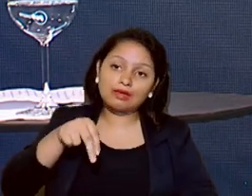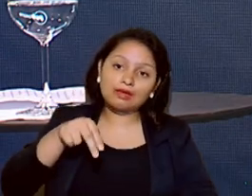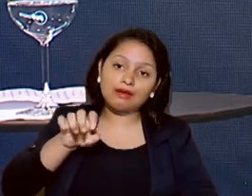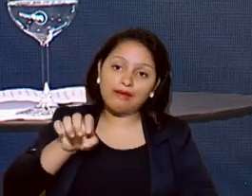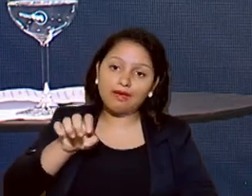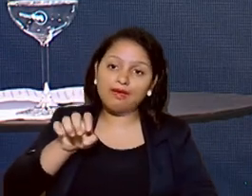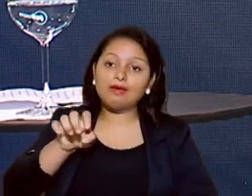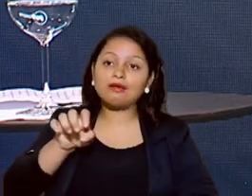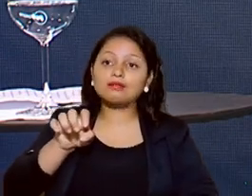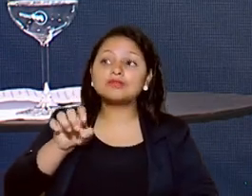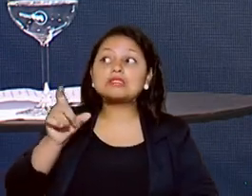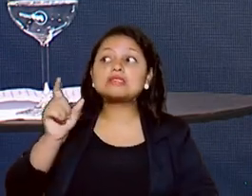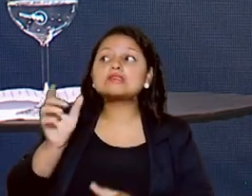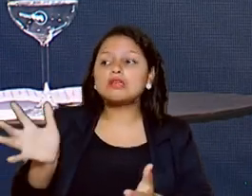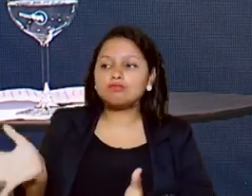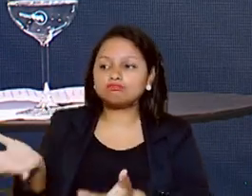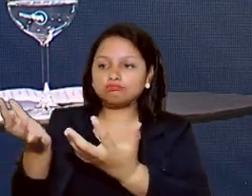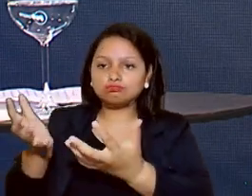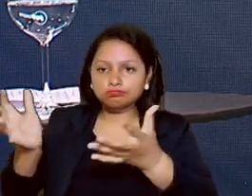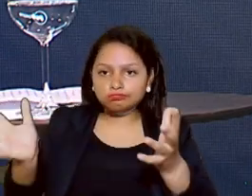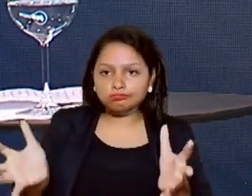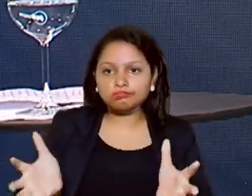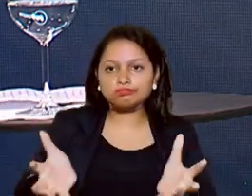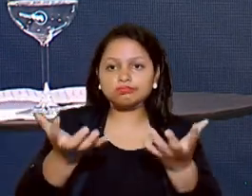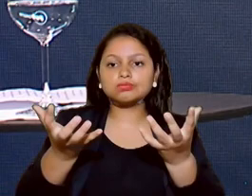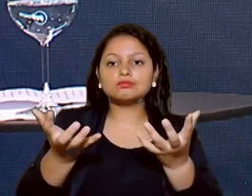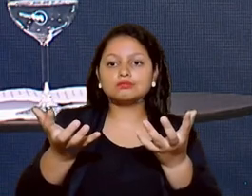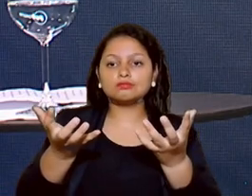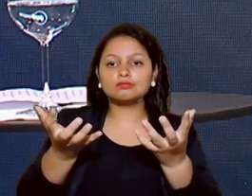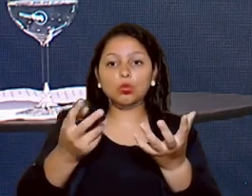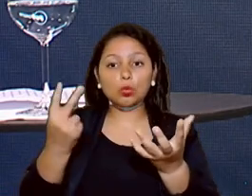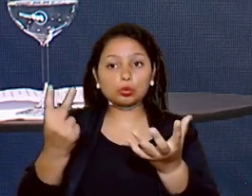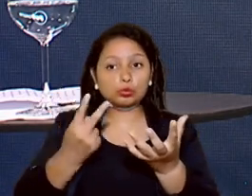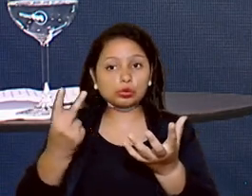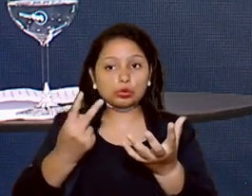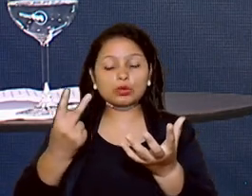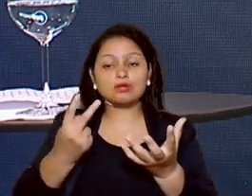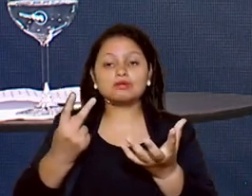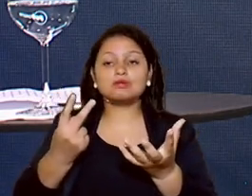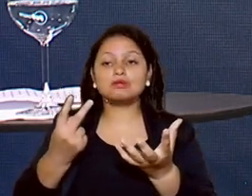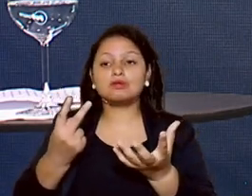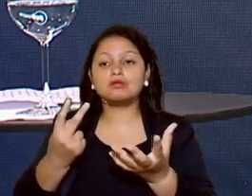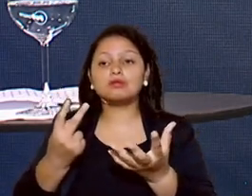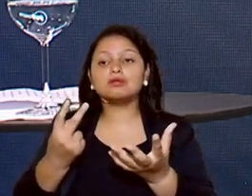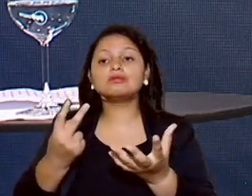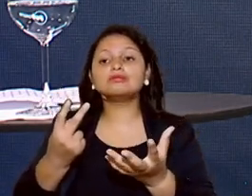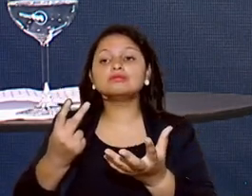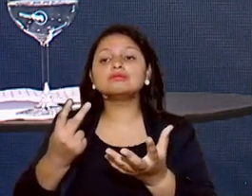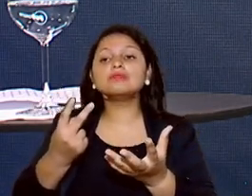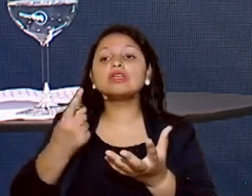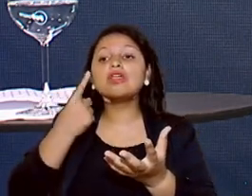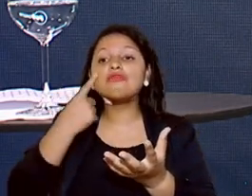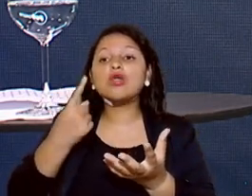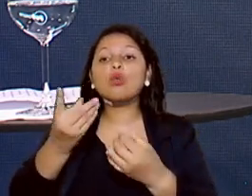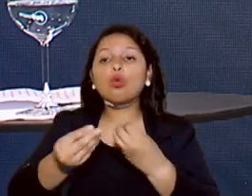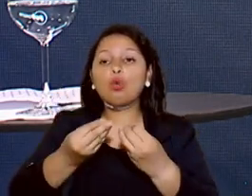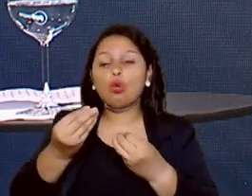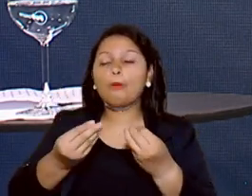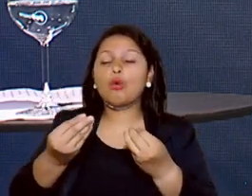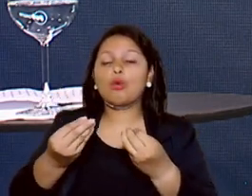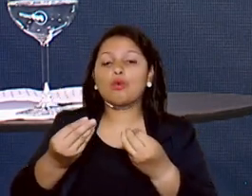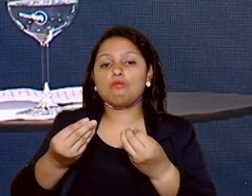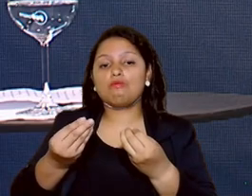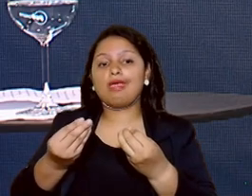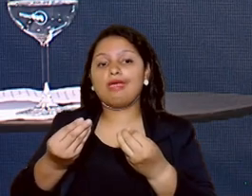os dois o âncora e o e fazer com que a solução seja menos atritiva possível seja